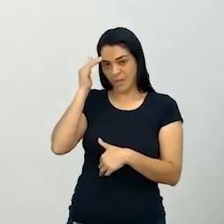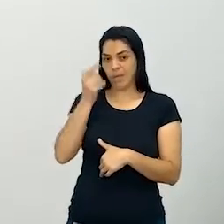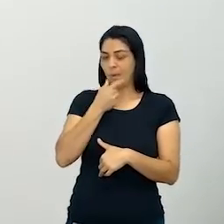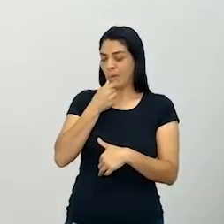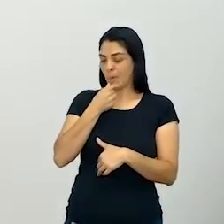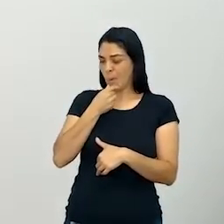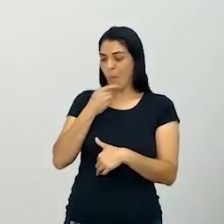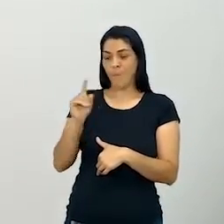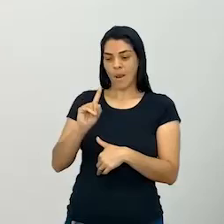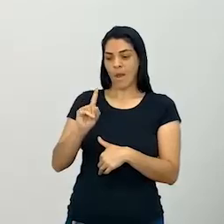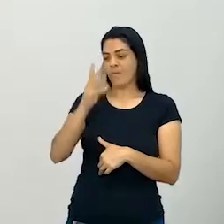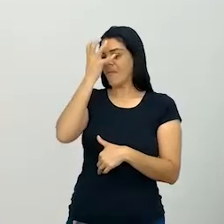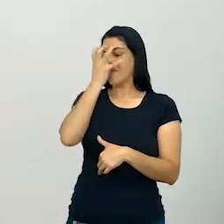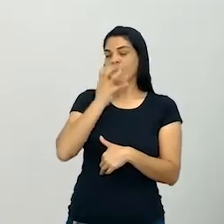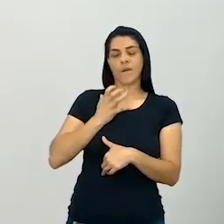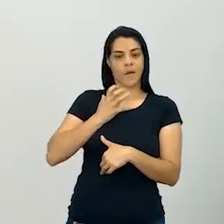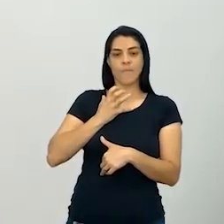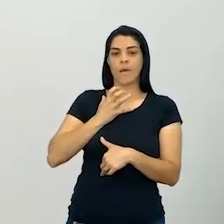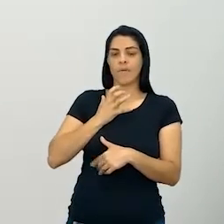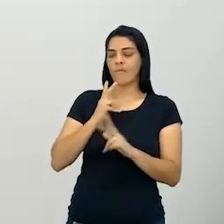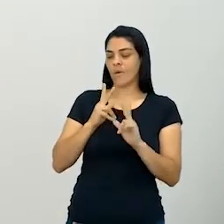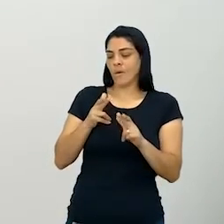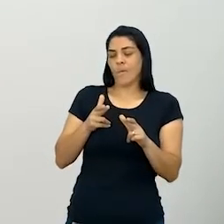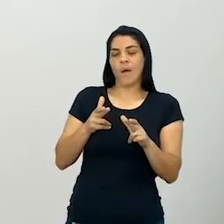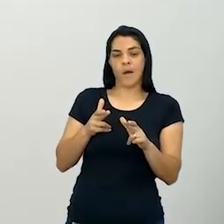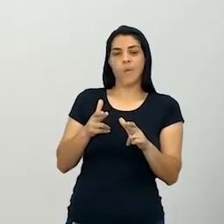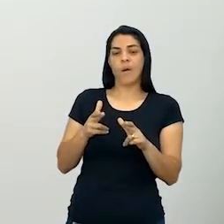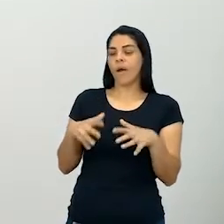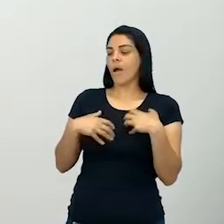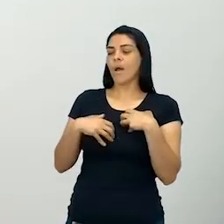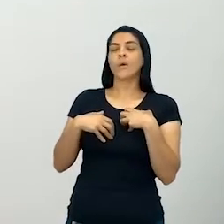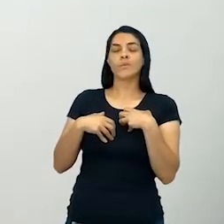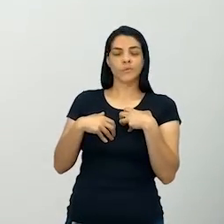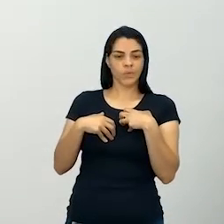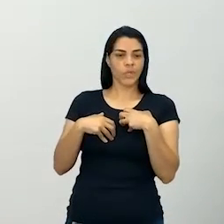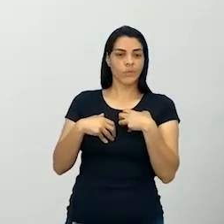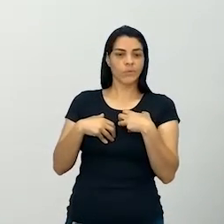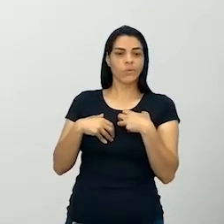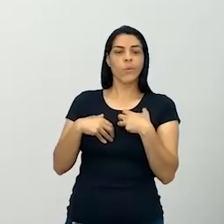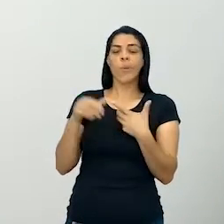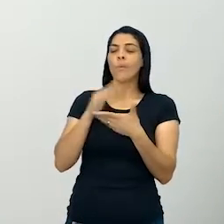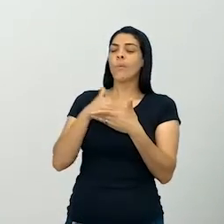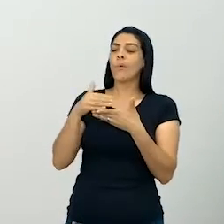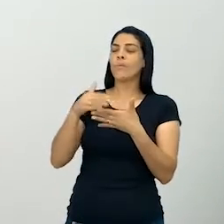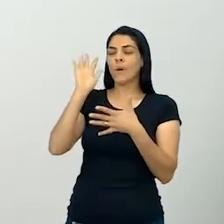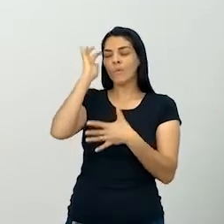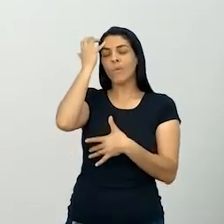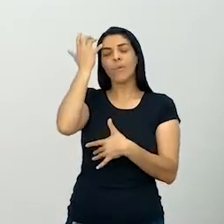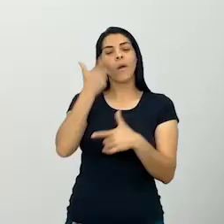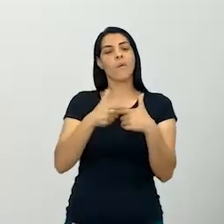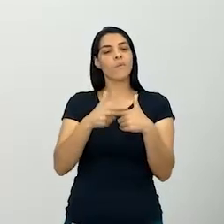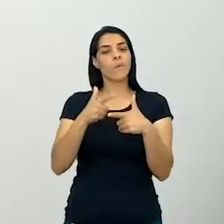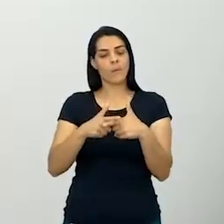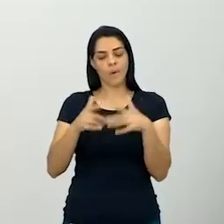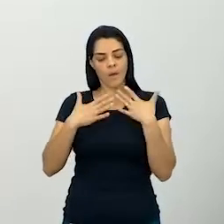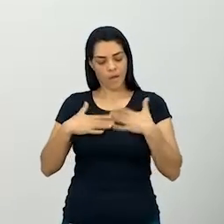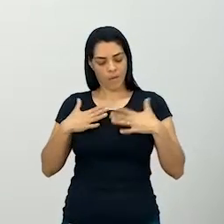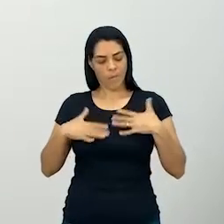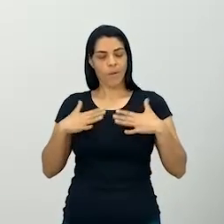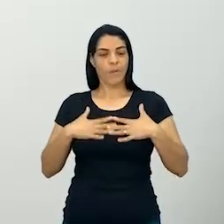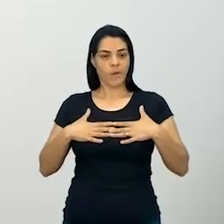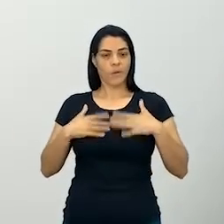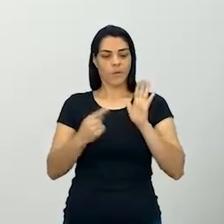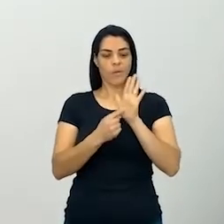está irritado, como ela, e é uma forma de começar a resolver o problema, se acalmando e trazendo